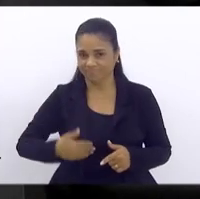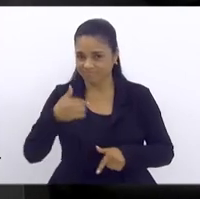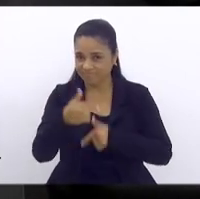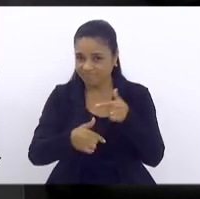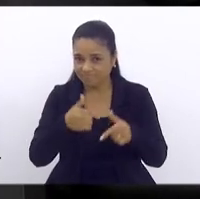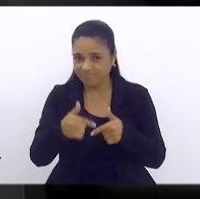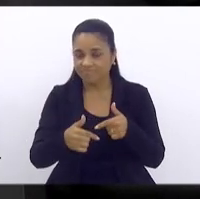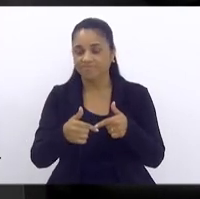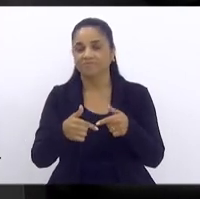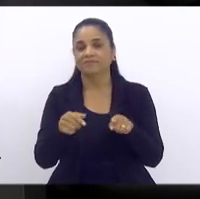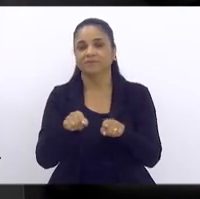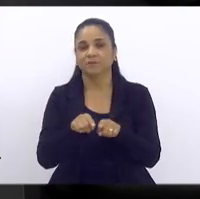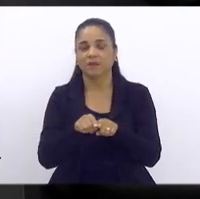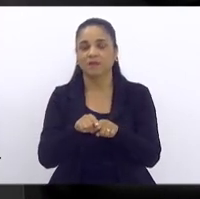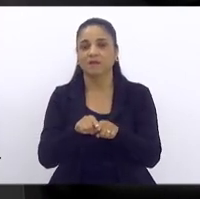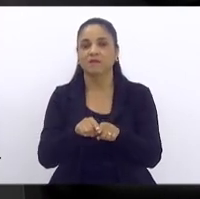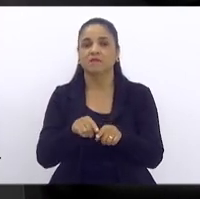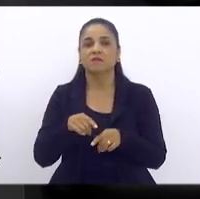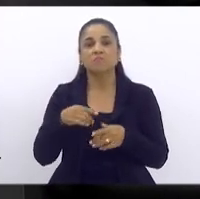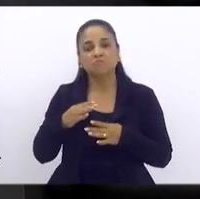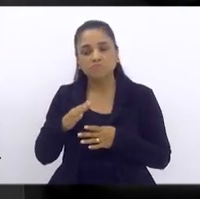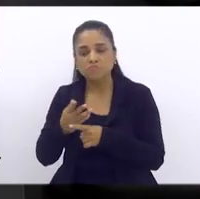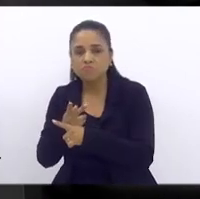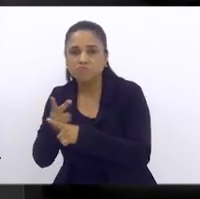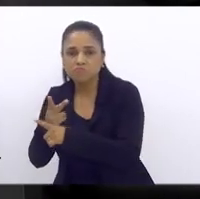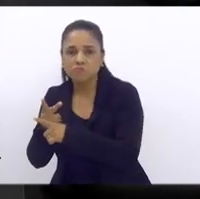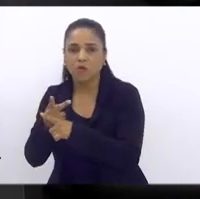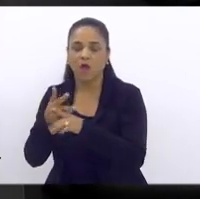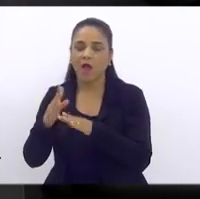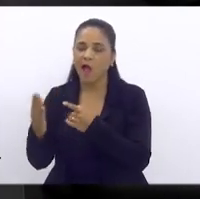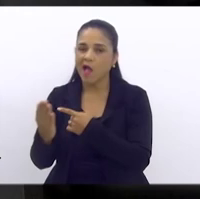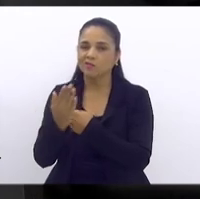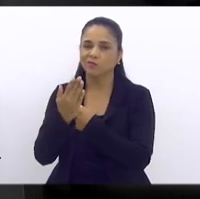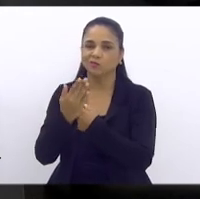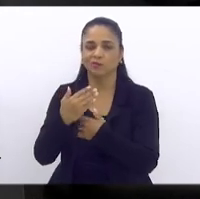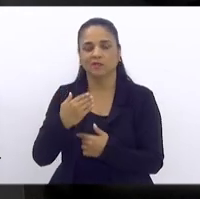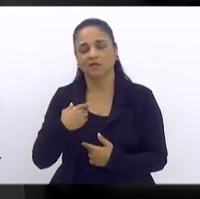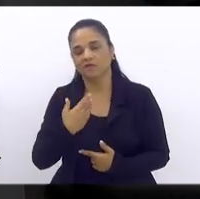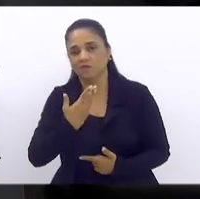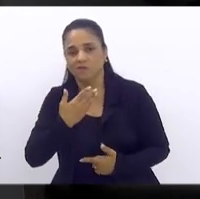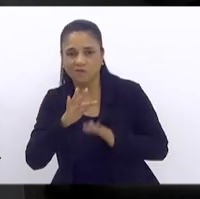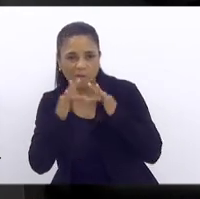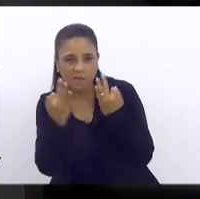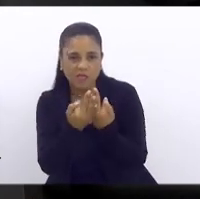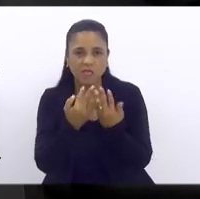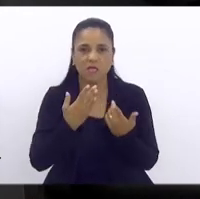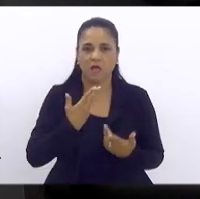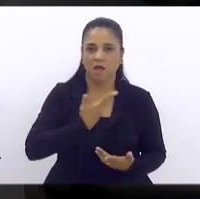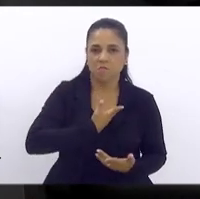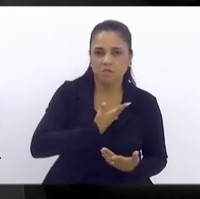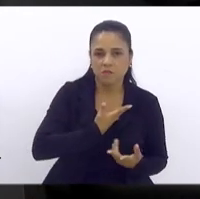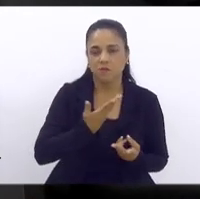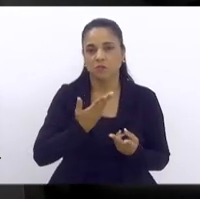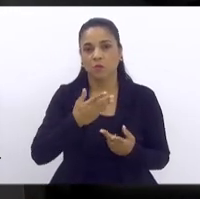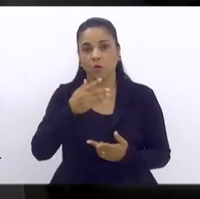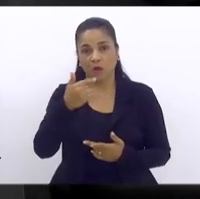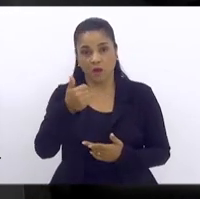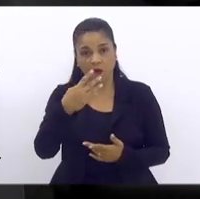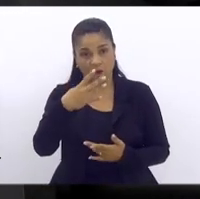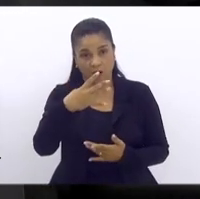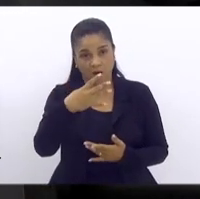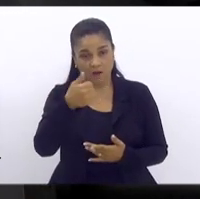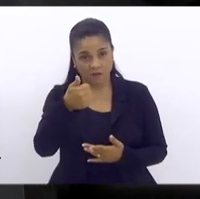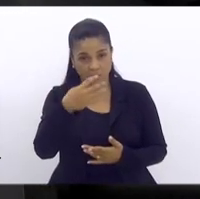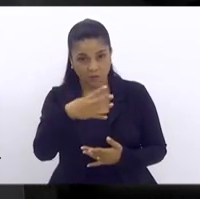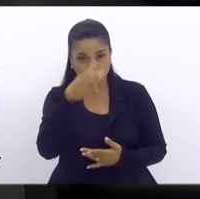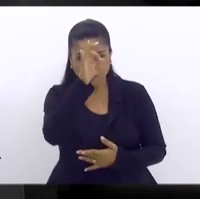procurou ajuda da família, uma pessoa próxima, né? Então, 15% procurou ajuda de um amigo, uma amiga. 14% denunciou em uma